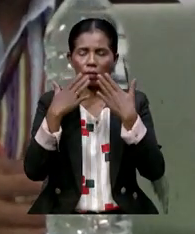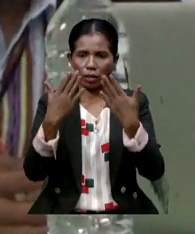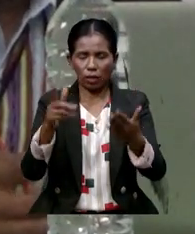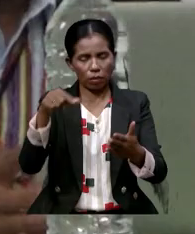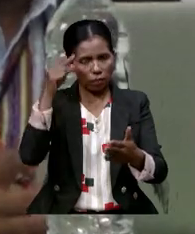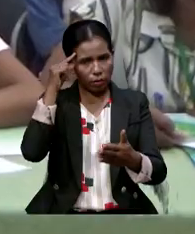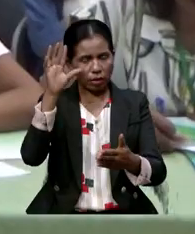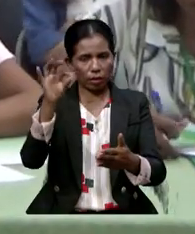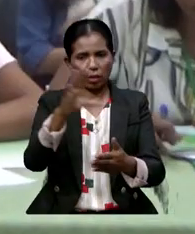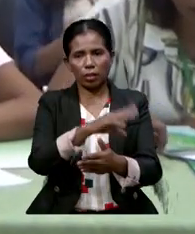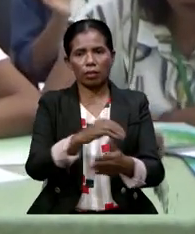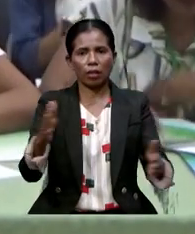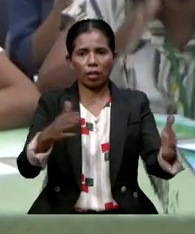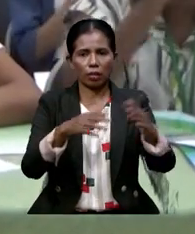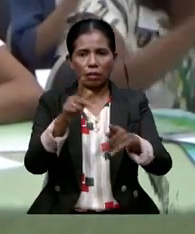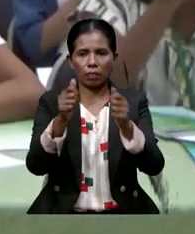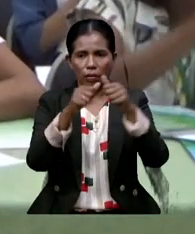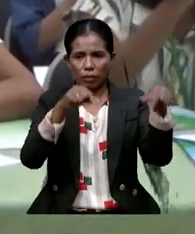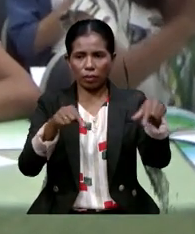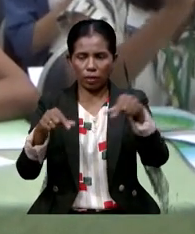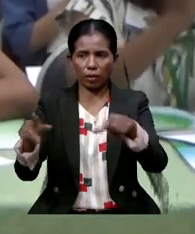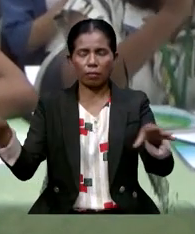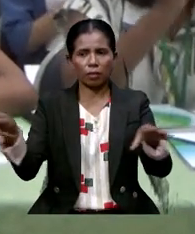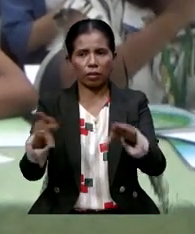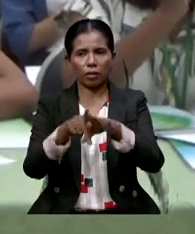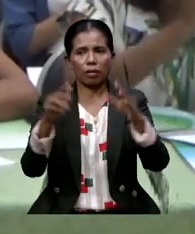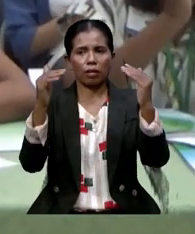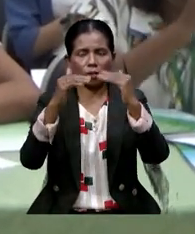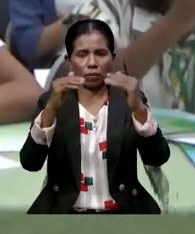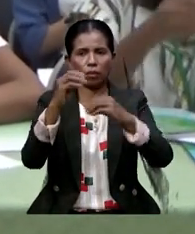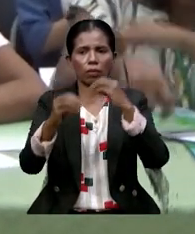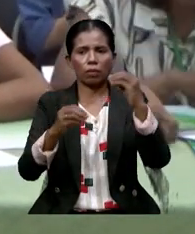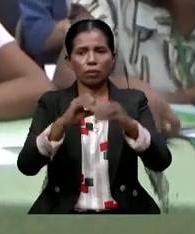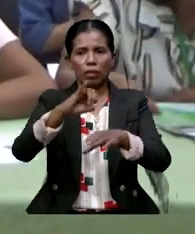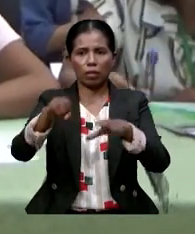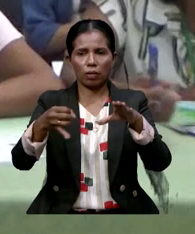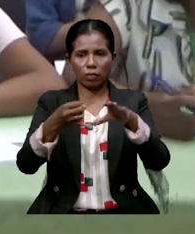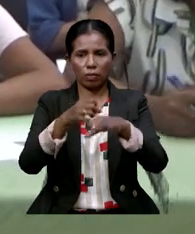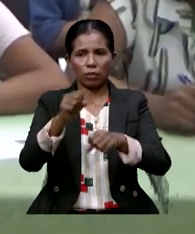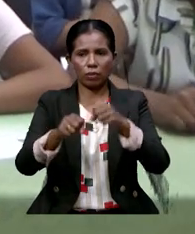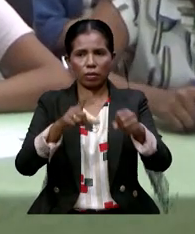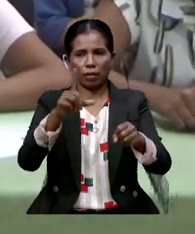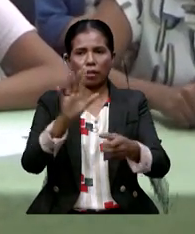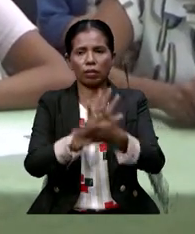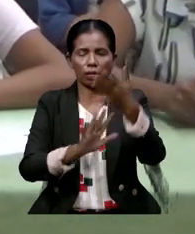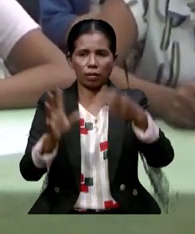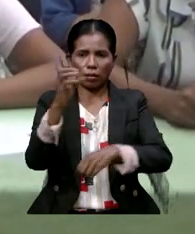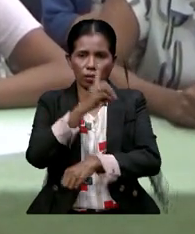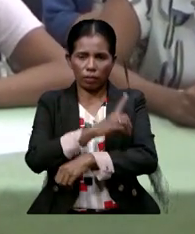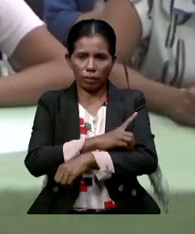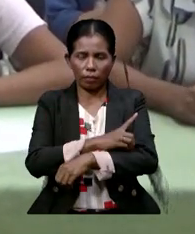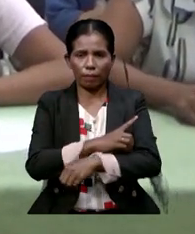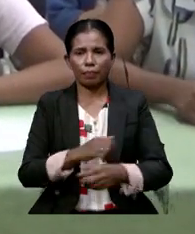SIA tambah libur ema o deficiensia sira o di partisipa e seminario kono ba inklusion sosial. Selebrasi sama mundial